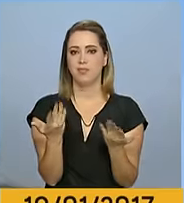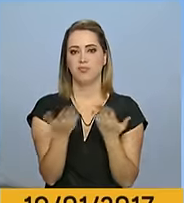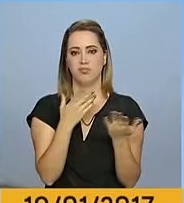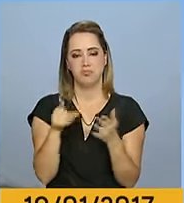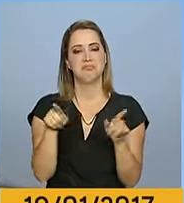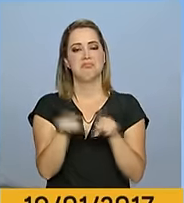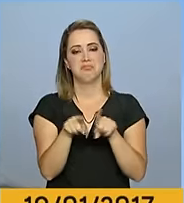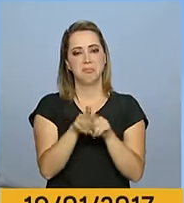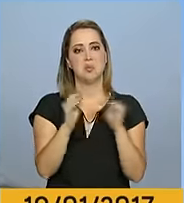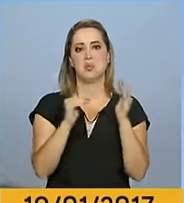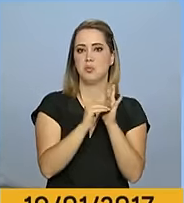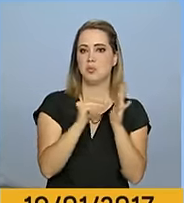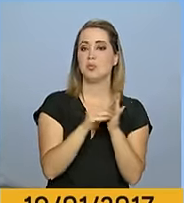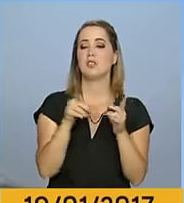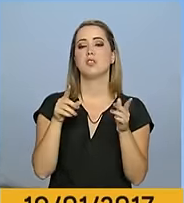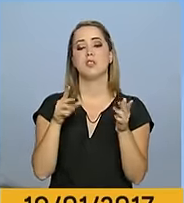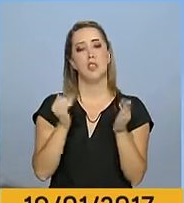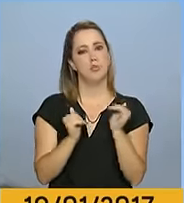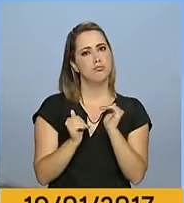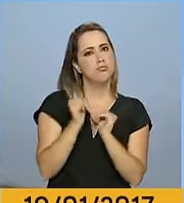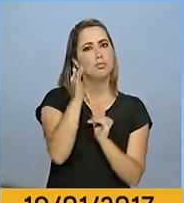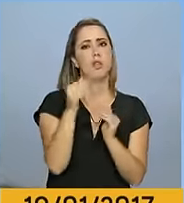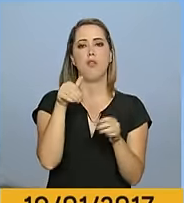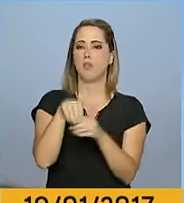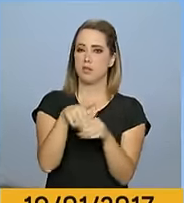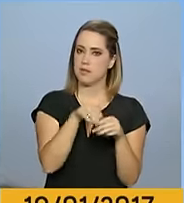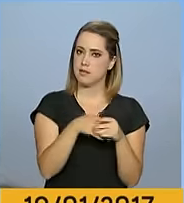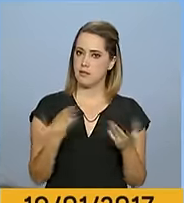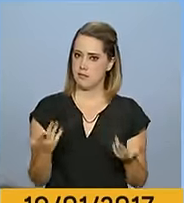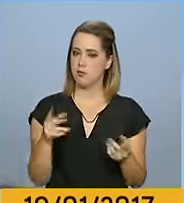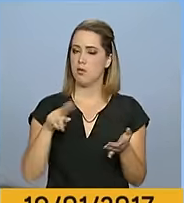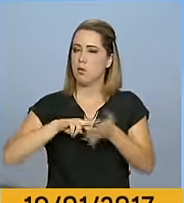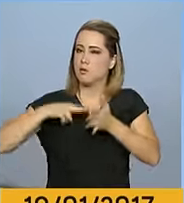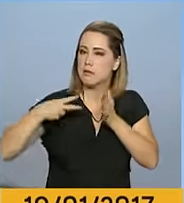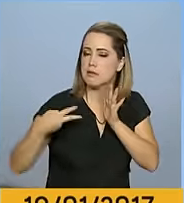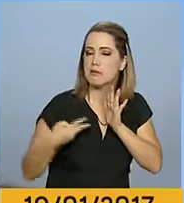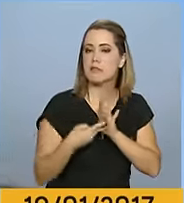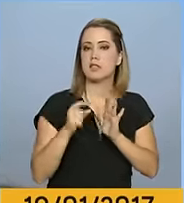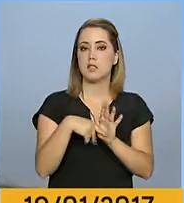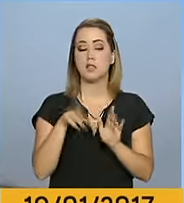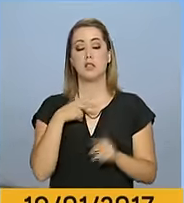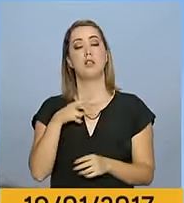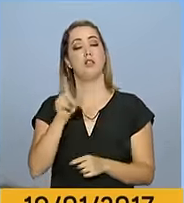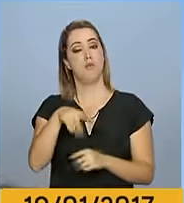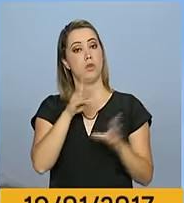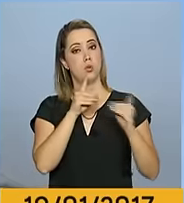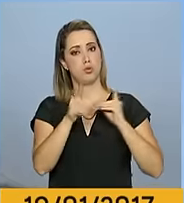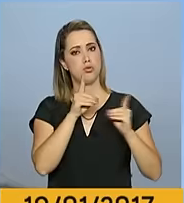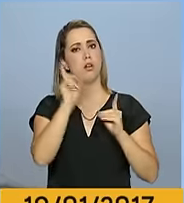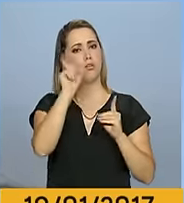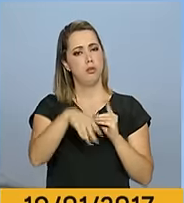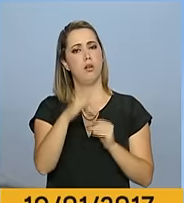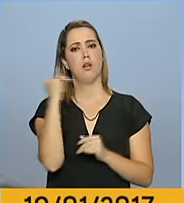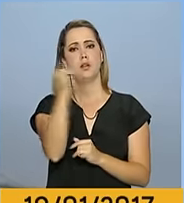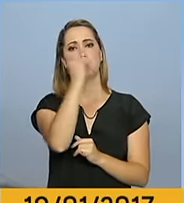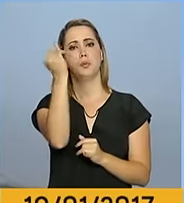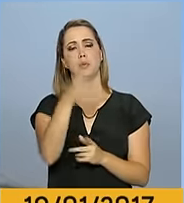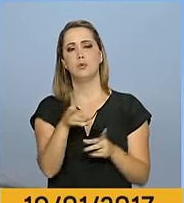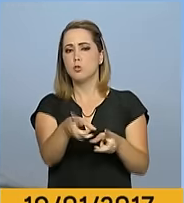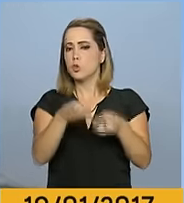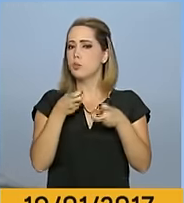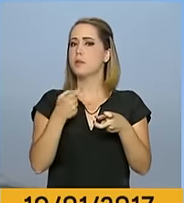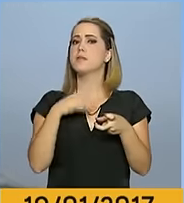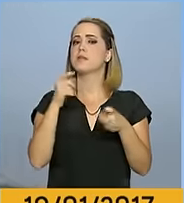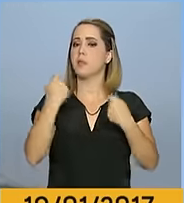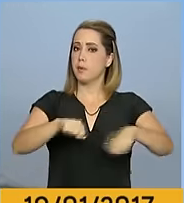significa que o diálogo dá certo, porque o Congresso, responsável que é, percebe as necessidades do